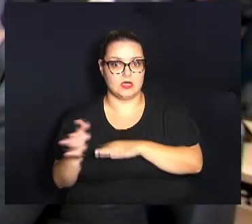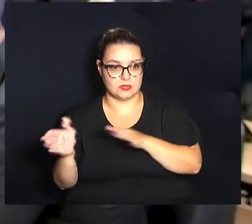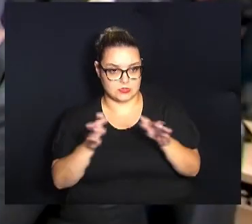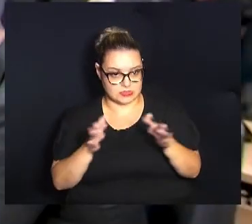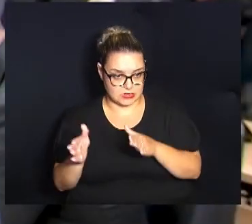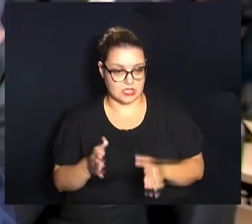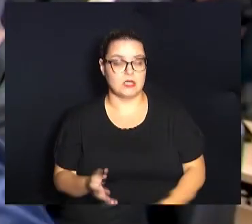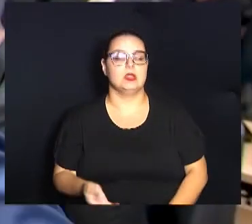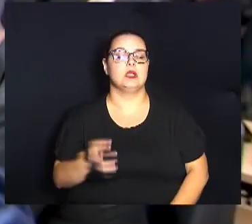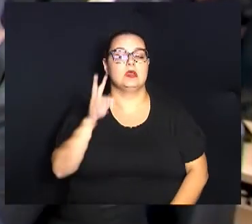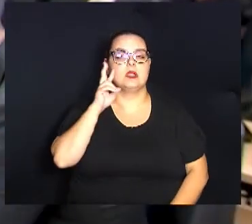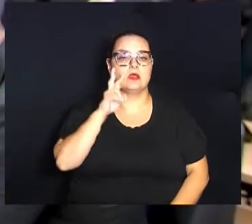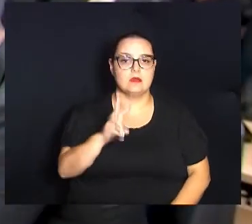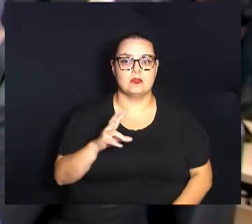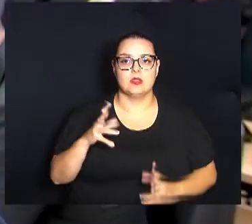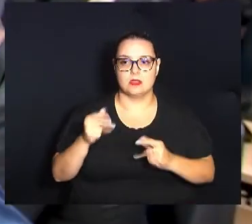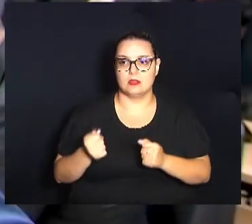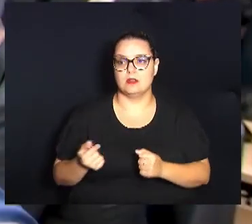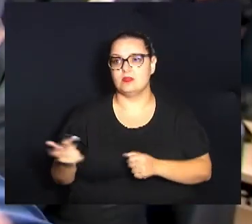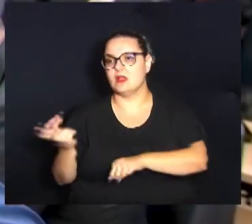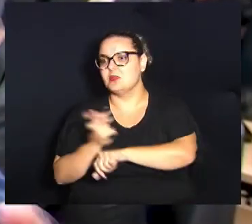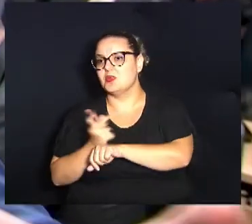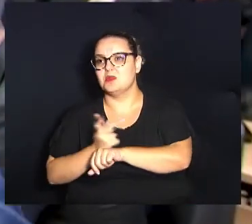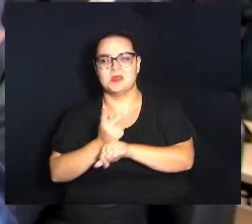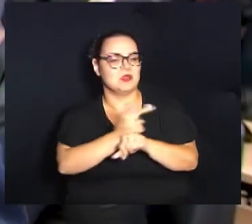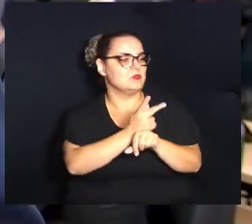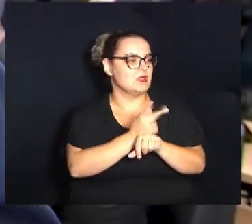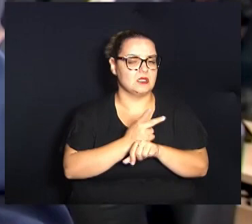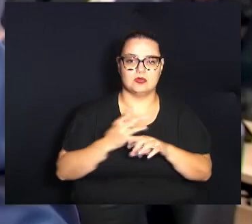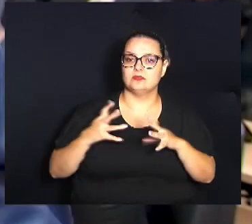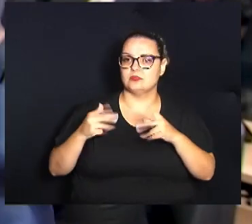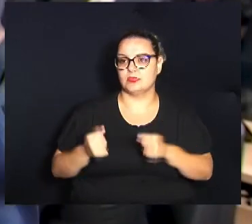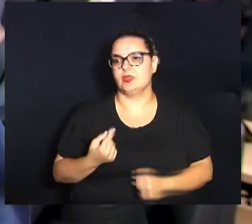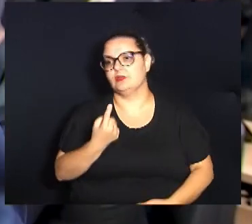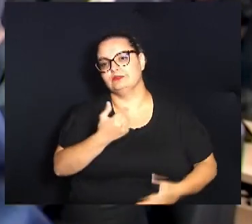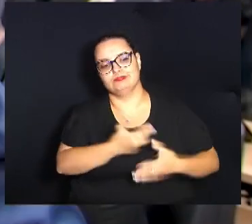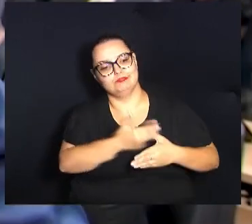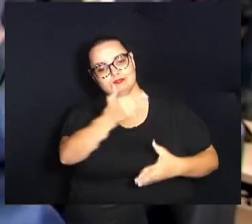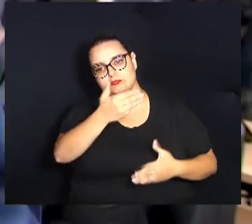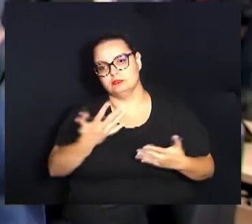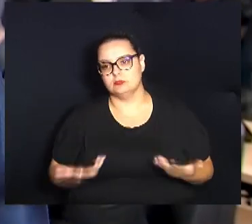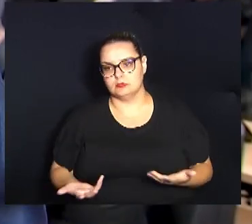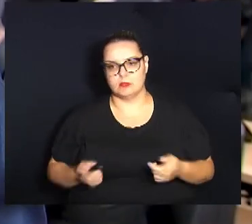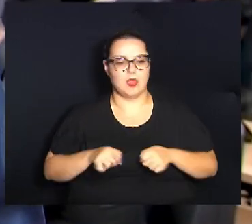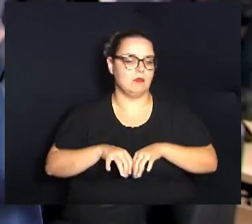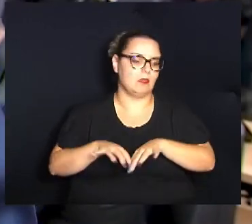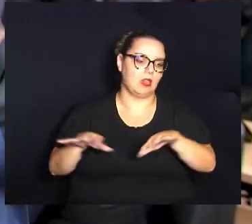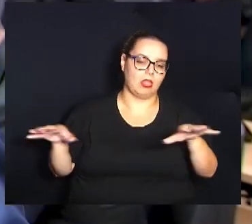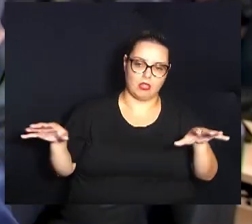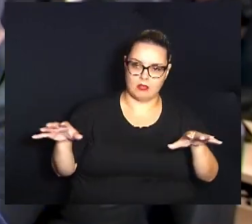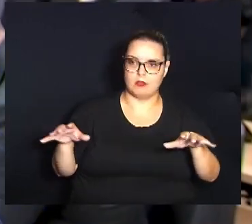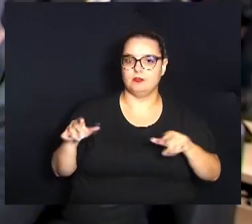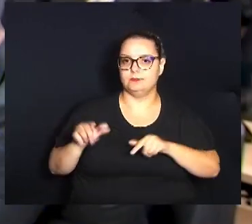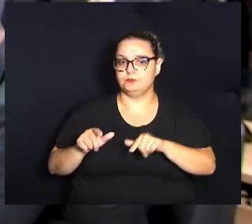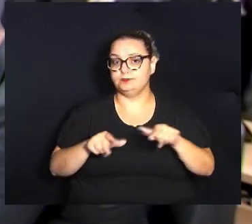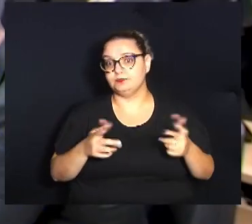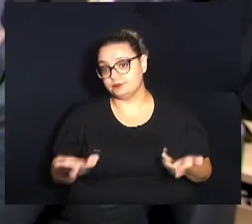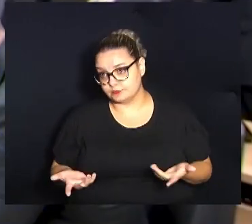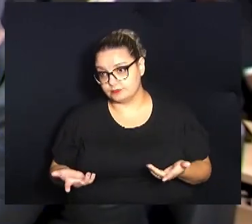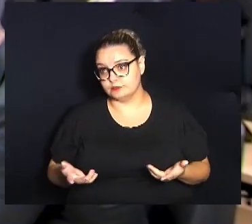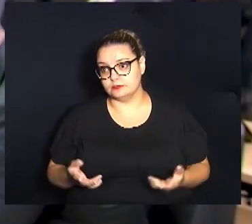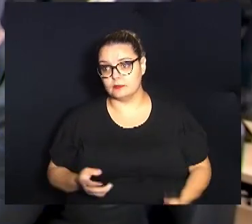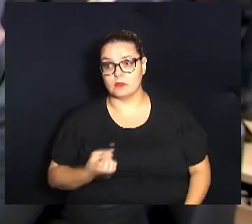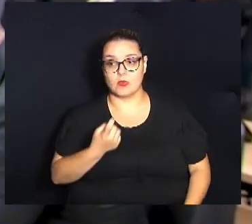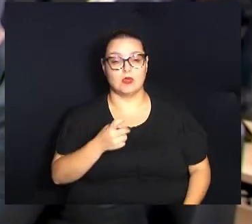ficar caçando uma aqui, outra ali, às vezes não cabe todas numa parede, fica espalhados pelo estabelecimento. Você concentrando num